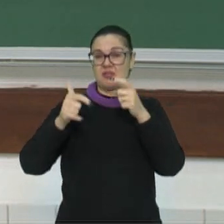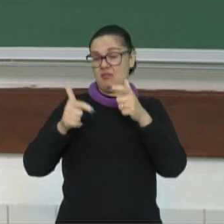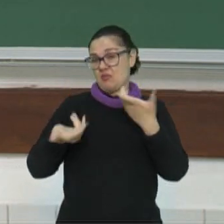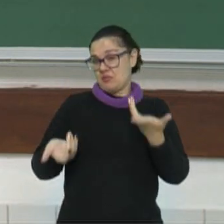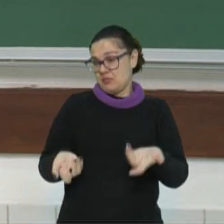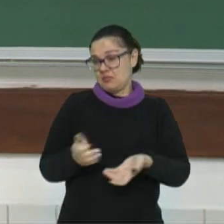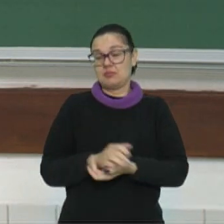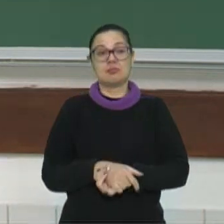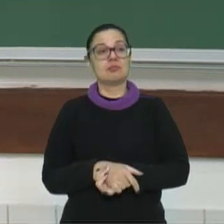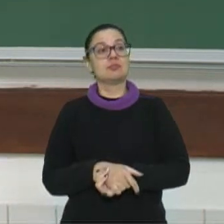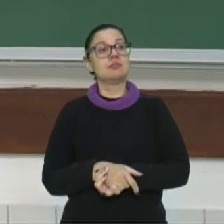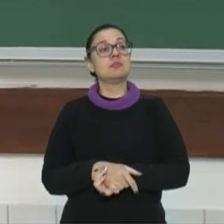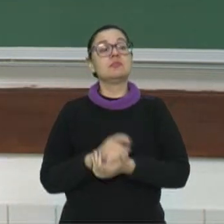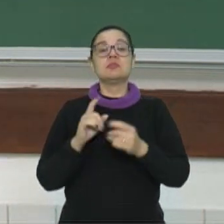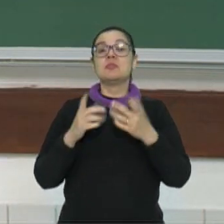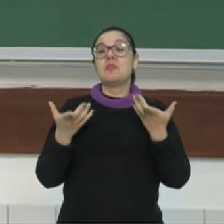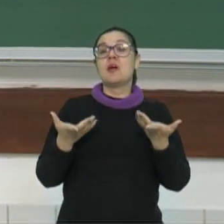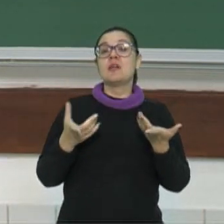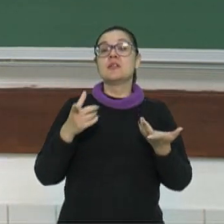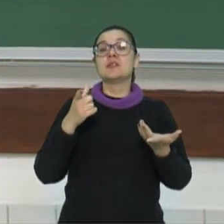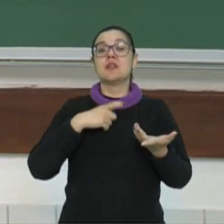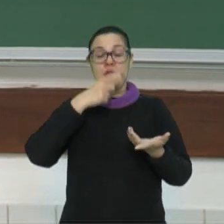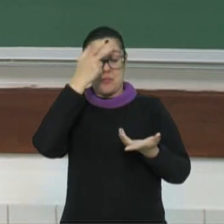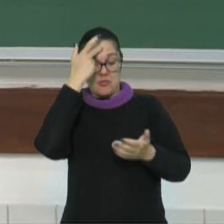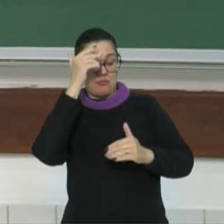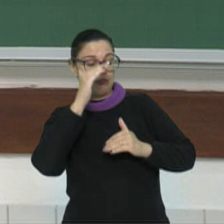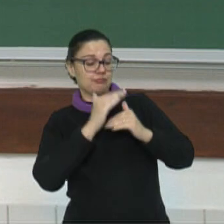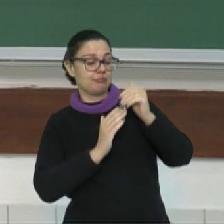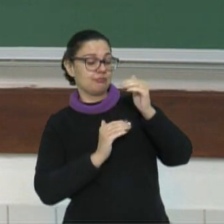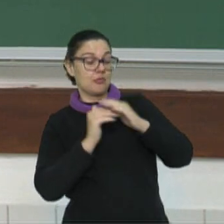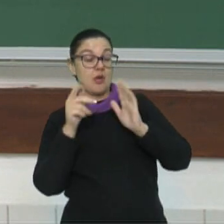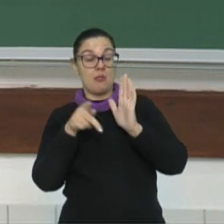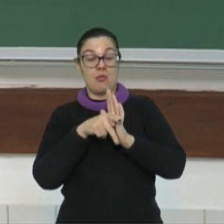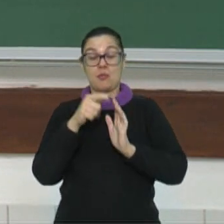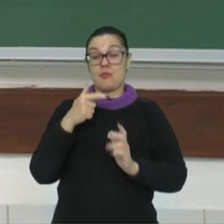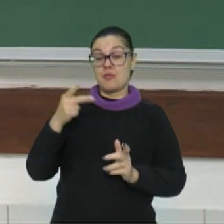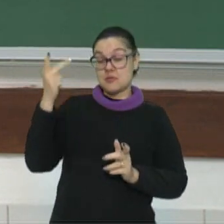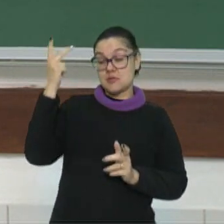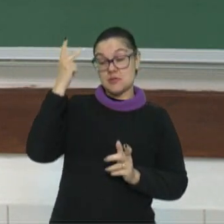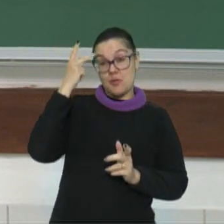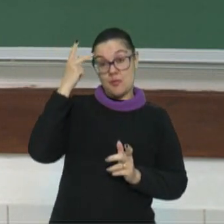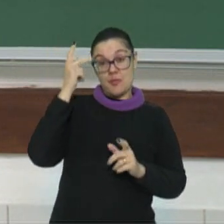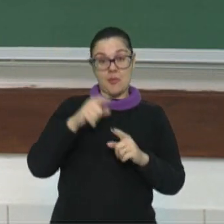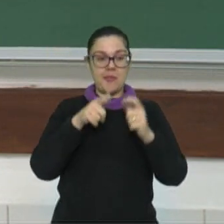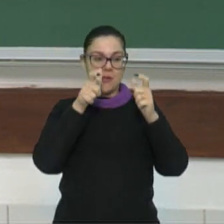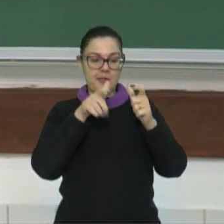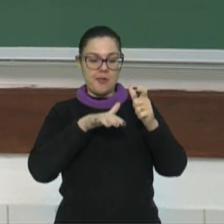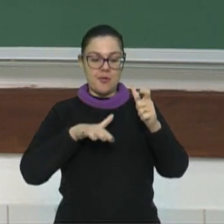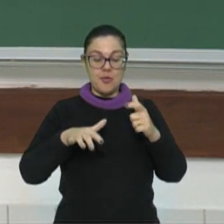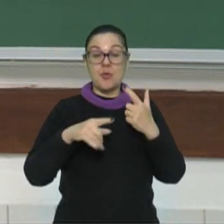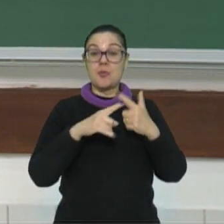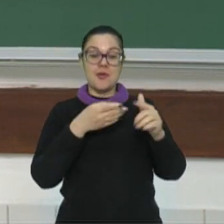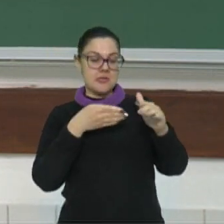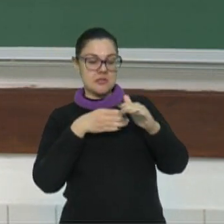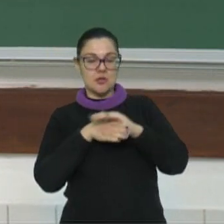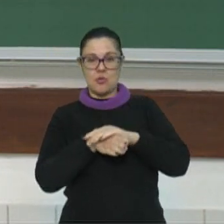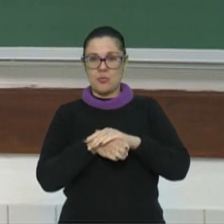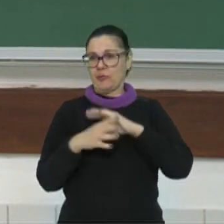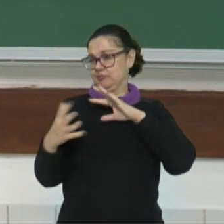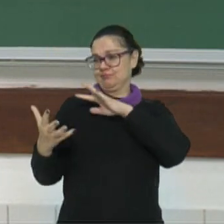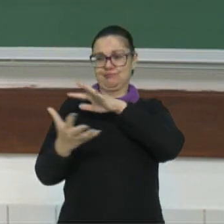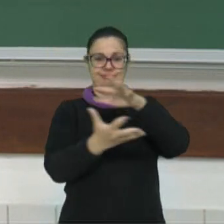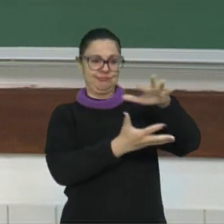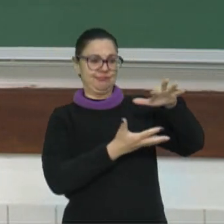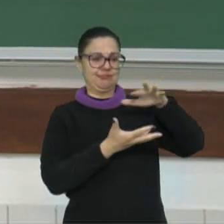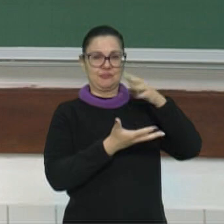marcado, né? Ele não marca. A gente tem os especialistas que são de São Paulo, mas o onde não está marcado, porque esse comportamento ele é